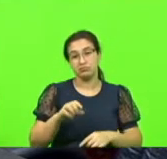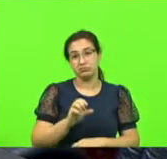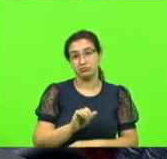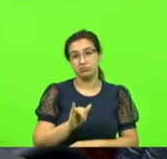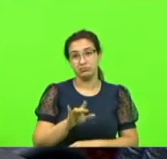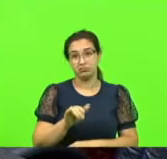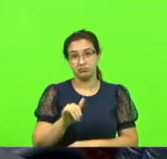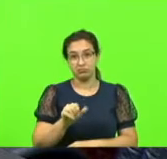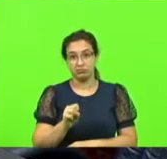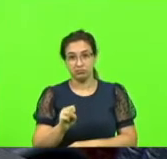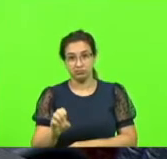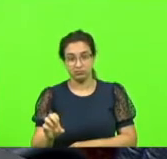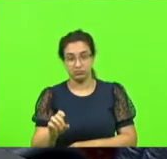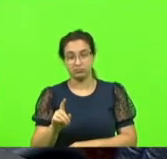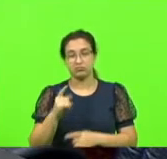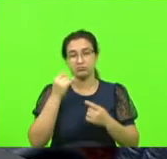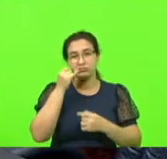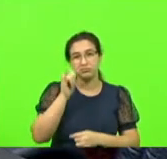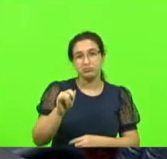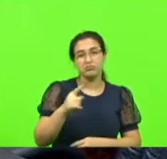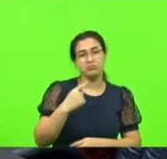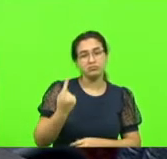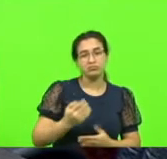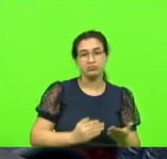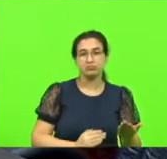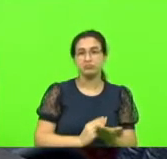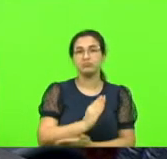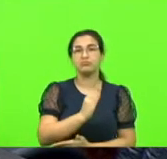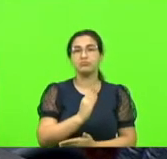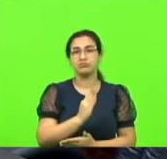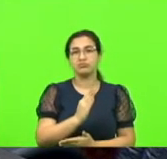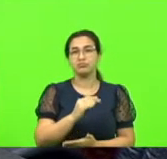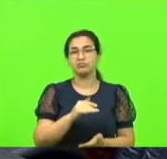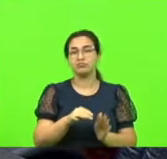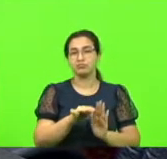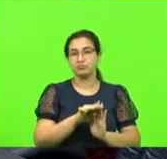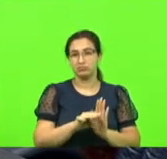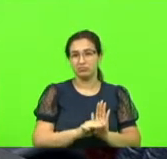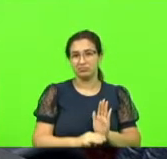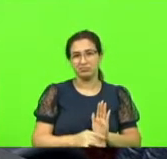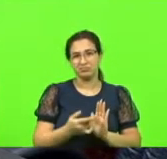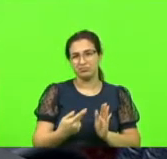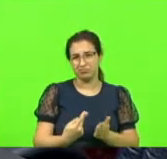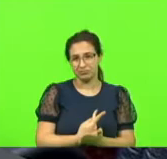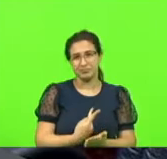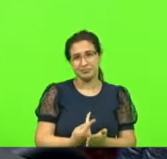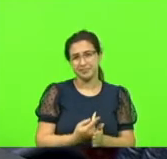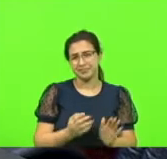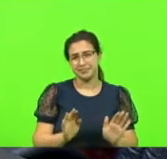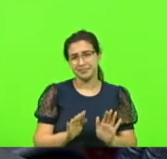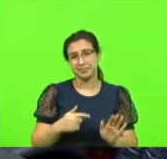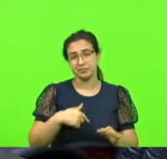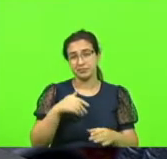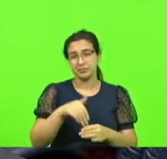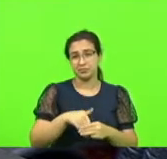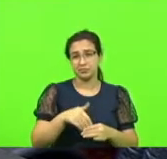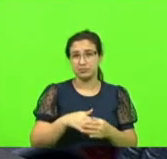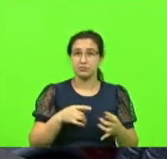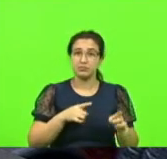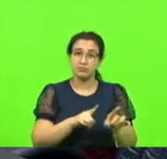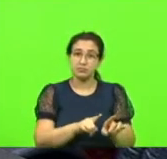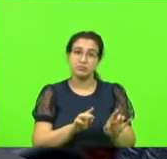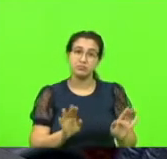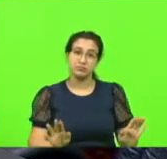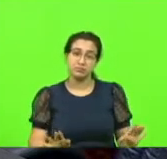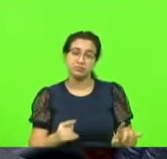até para evitar que estejamos aprovando aqui uma matéria que não está correta, eu vou votar contra,